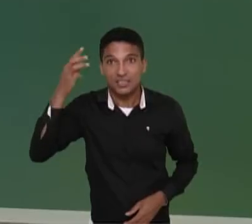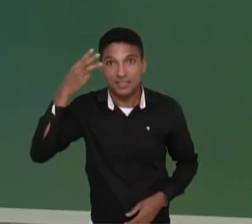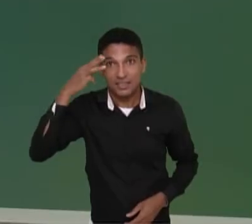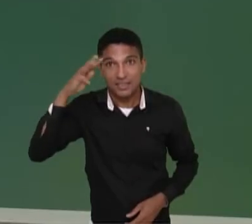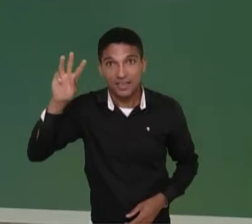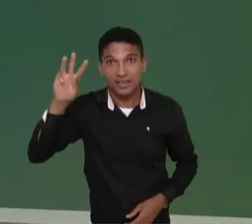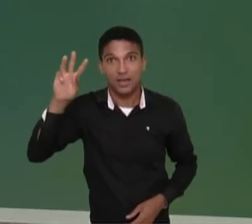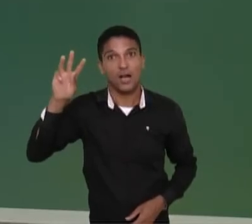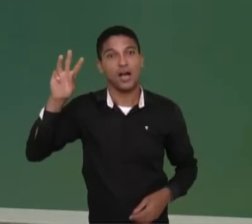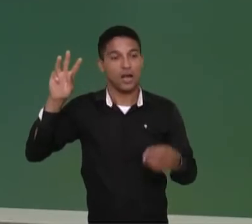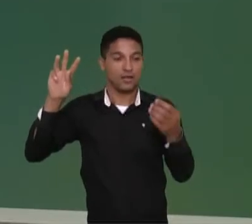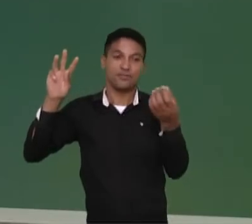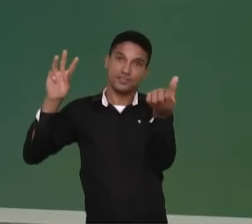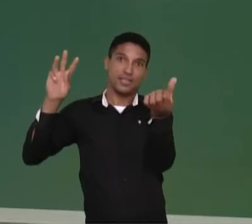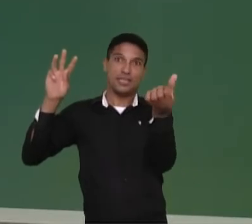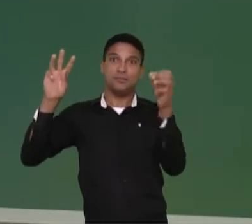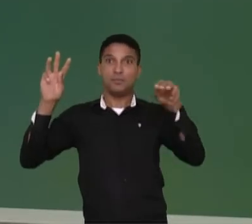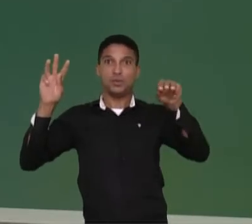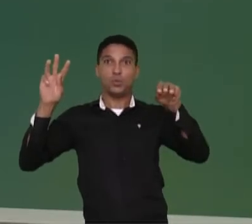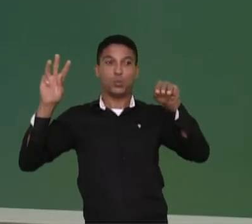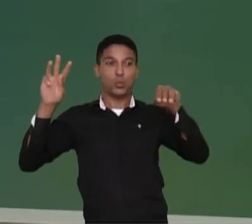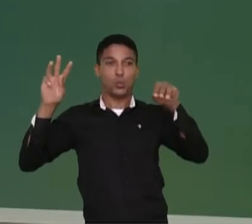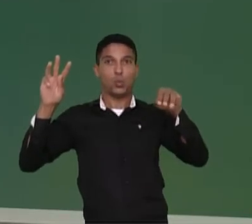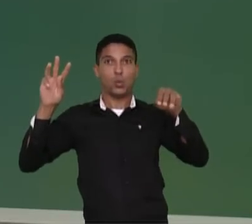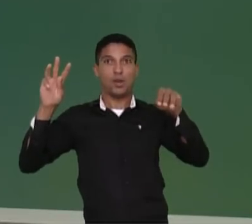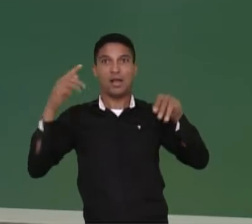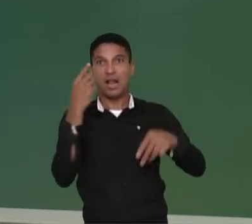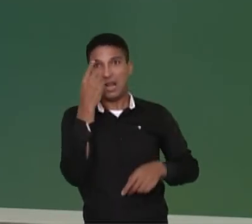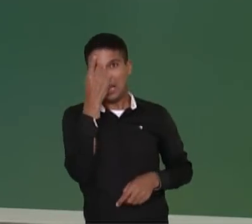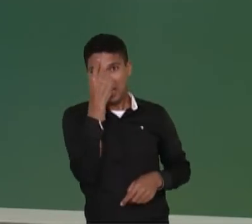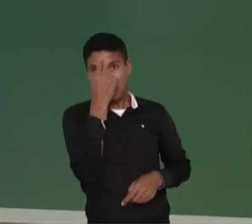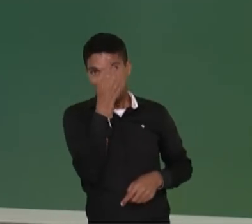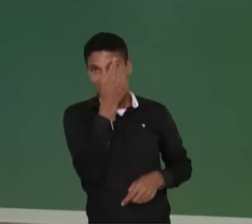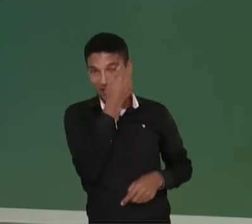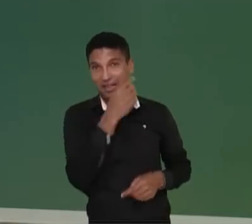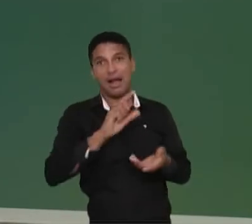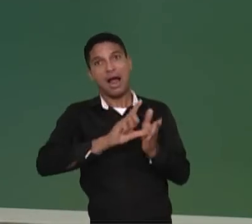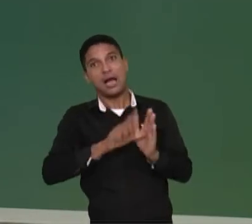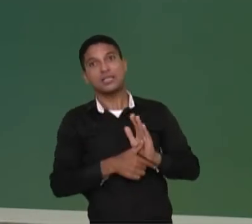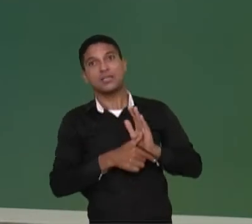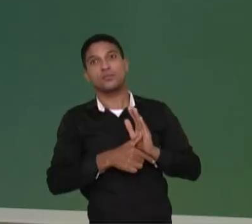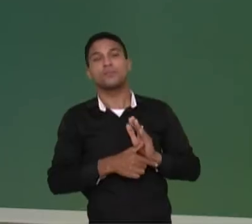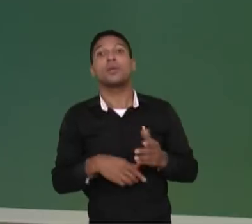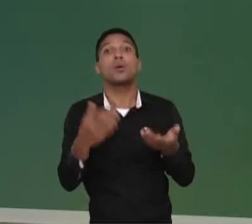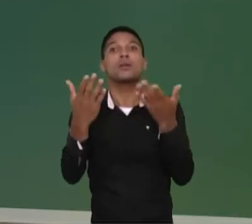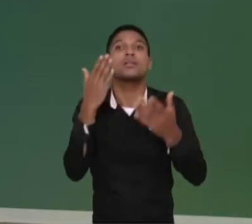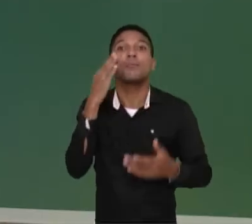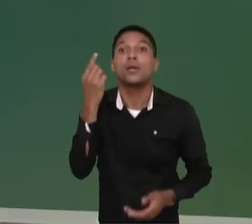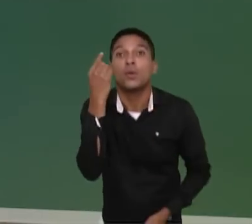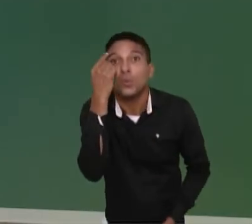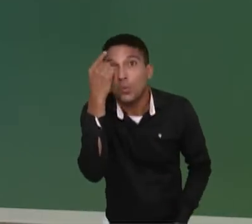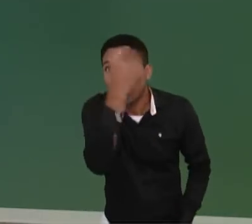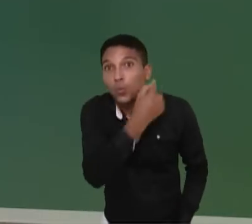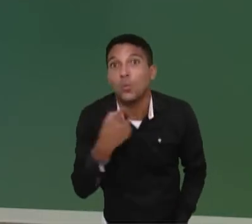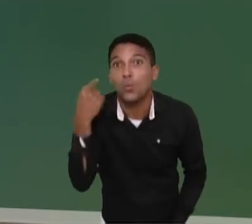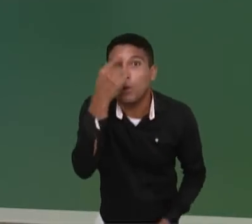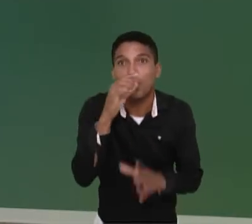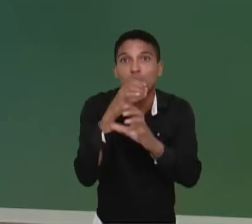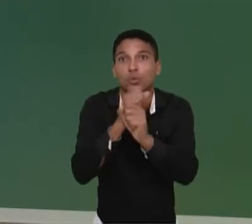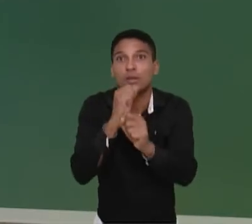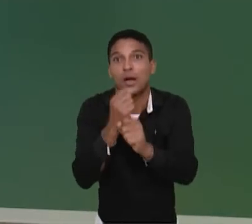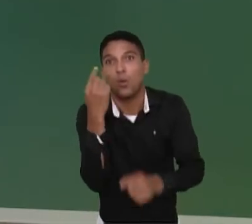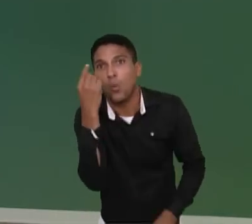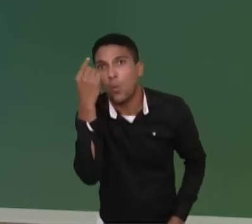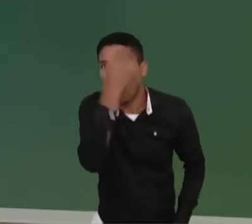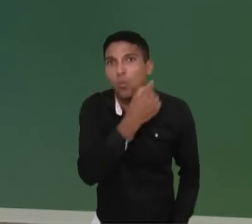quero saber quantos dias se passaria para o atraso ser de 1 hora, ok? Eu teria